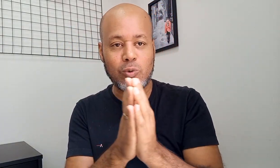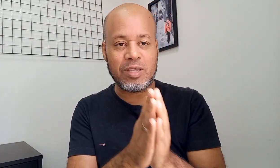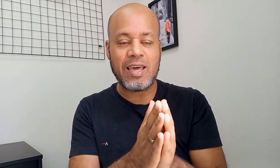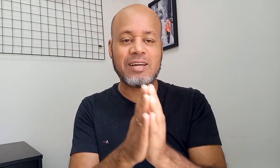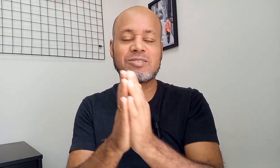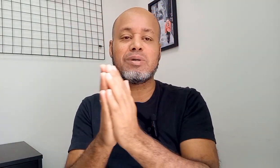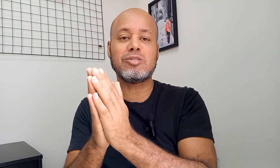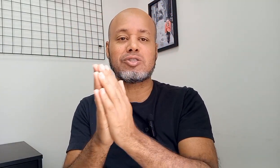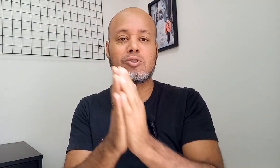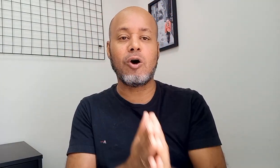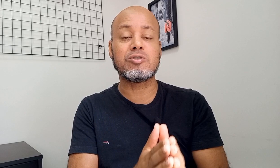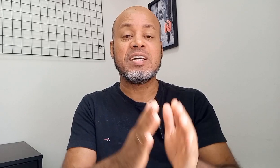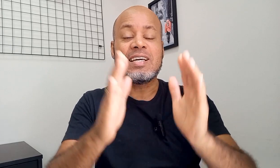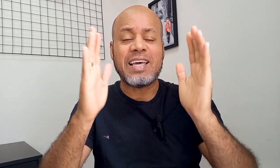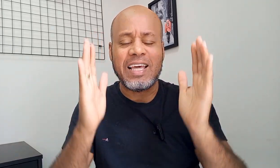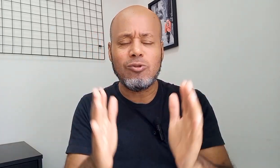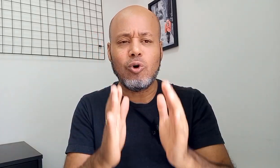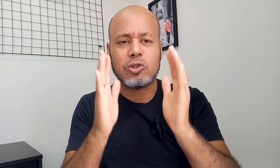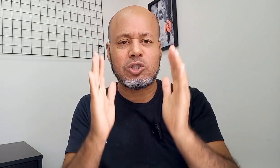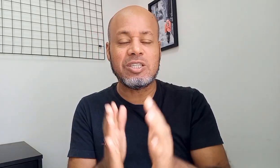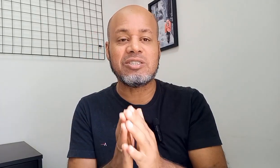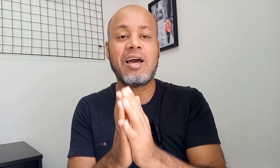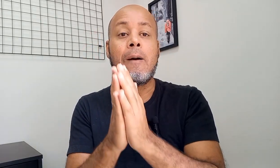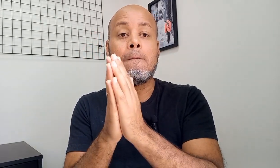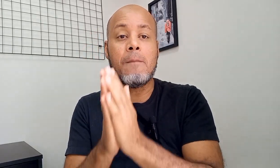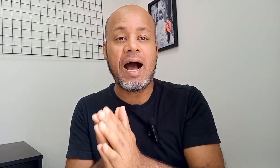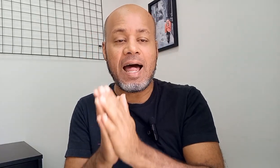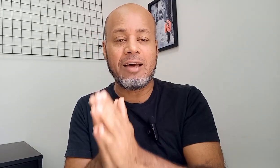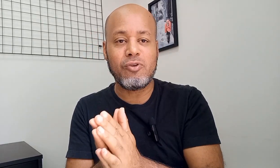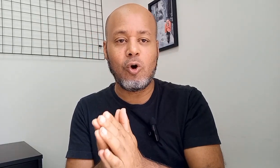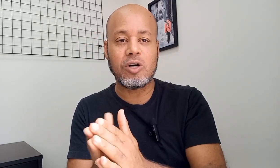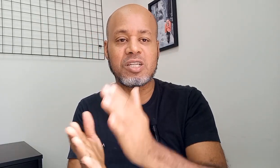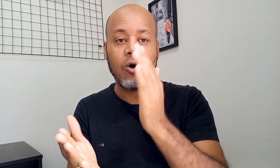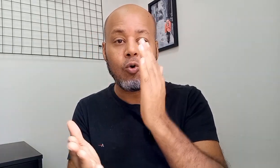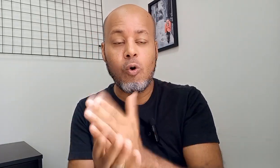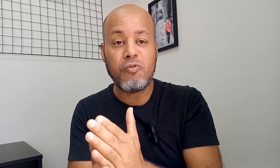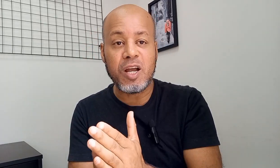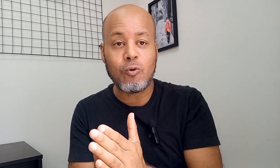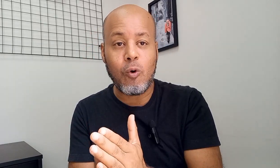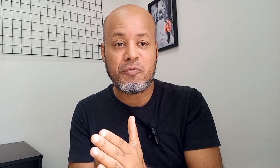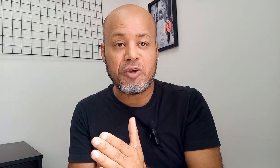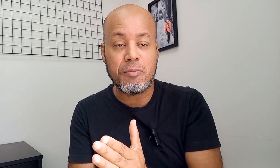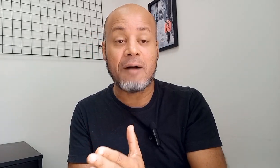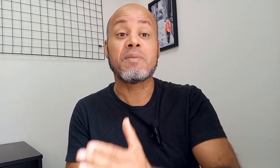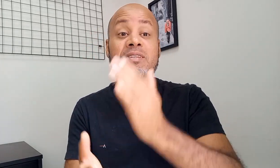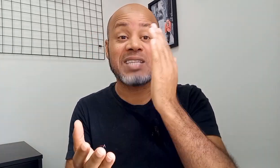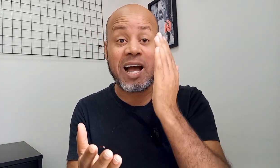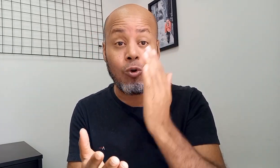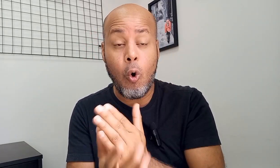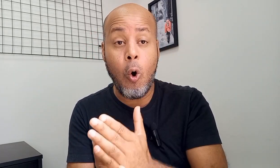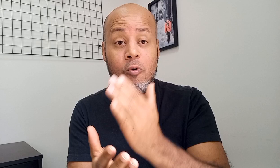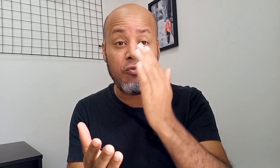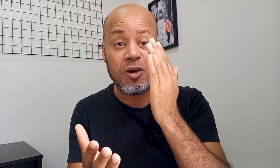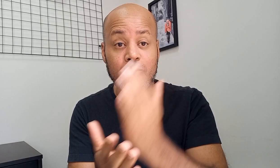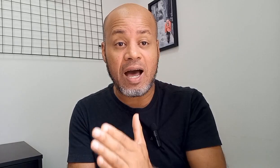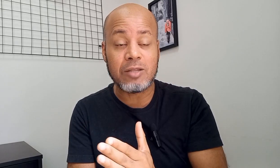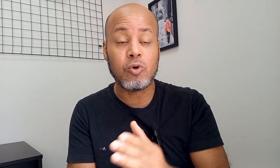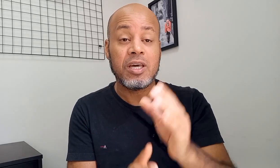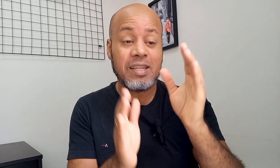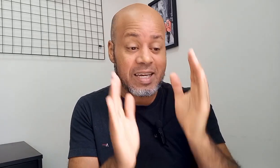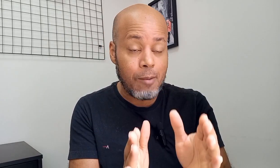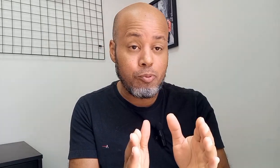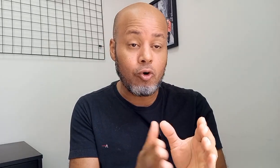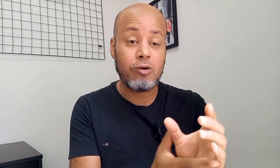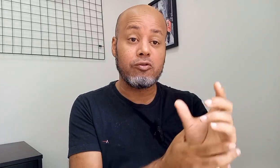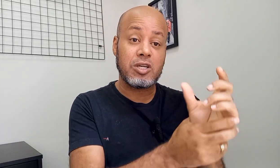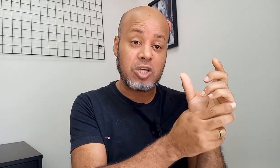mães solteiras, mães solos. Que notícia maravilhosa. Governo confirma, está confirmado